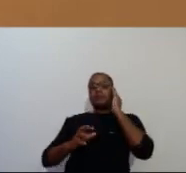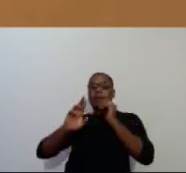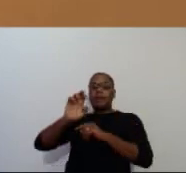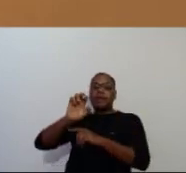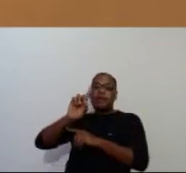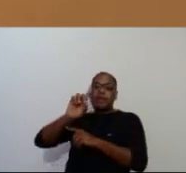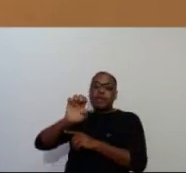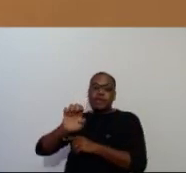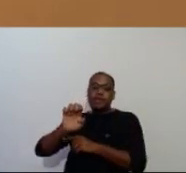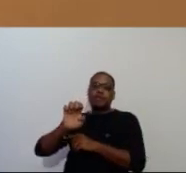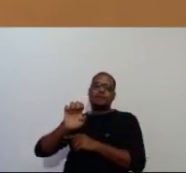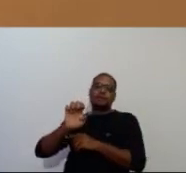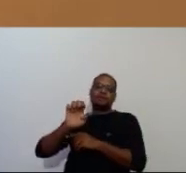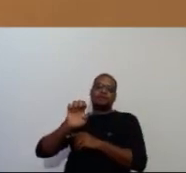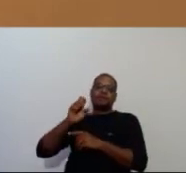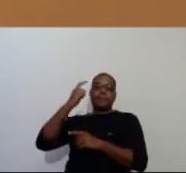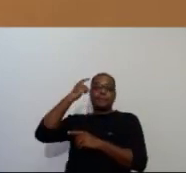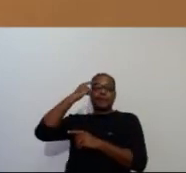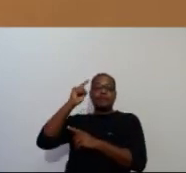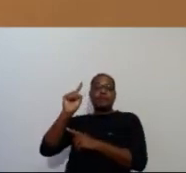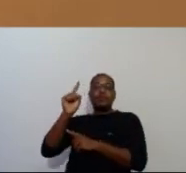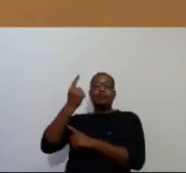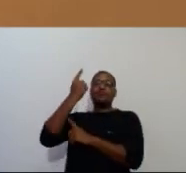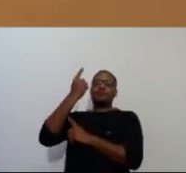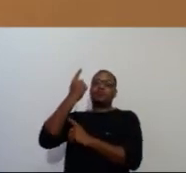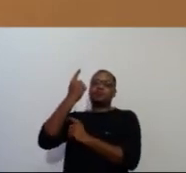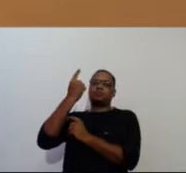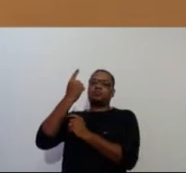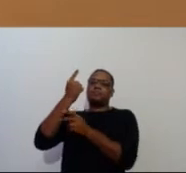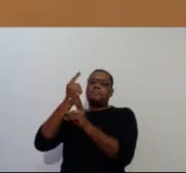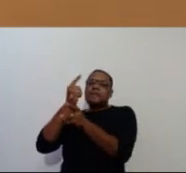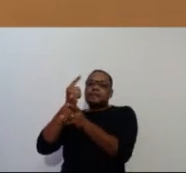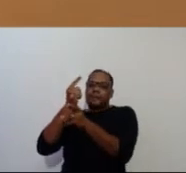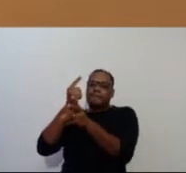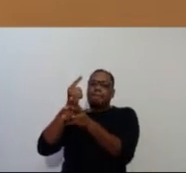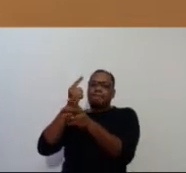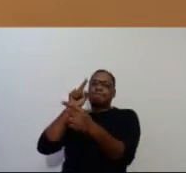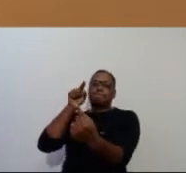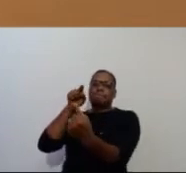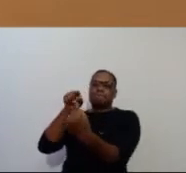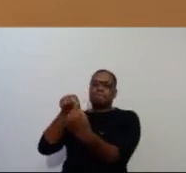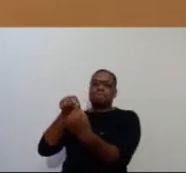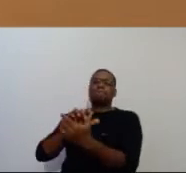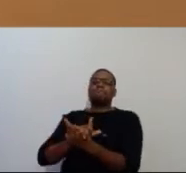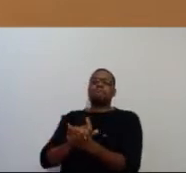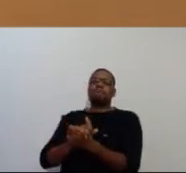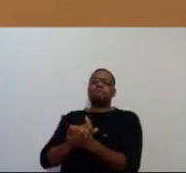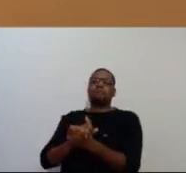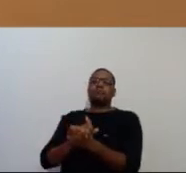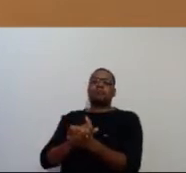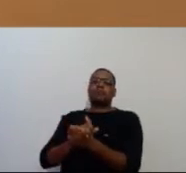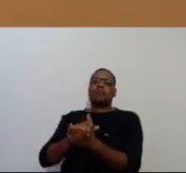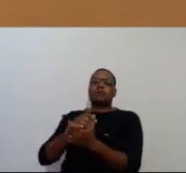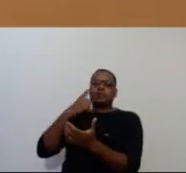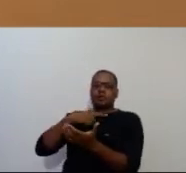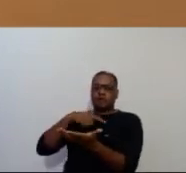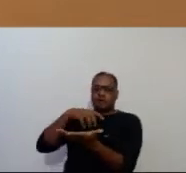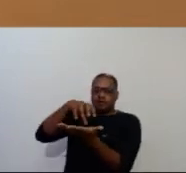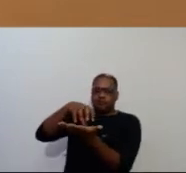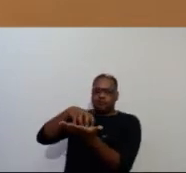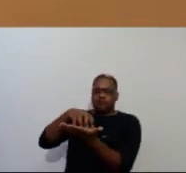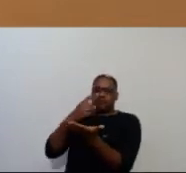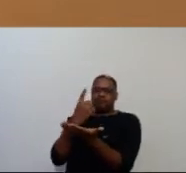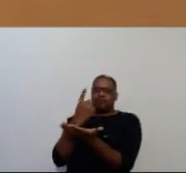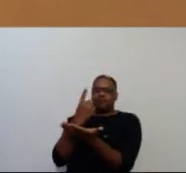prevê para uma única finalidade, para uma mesma finalidade, para um mesmo organismo, para uma mesma estrutura